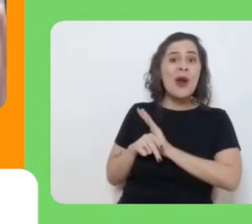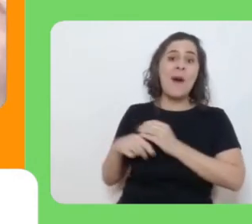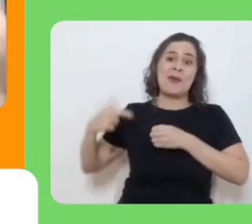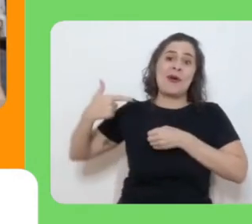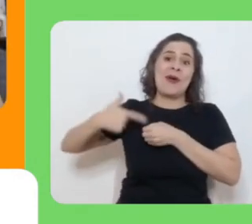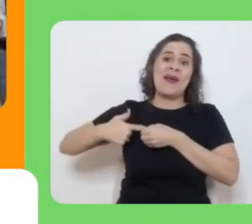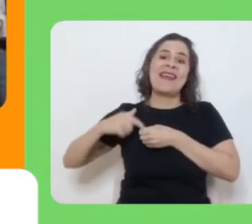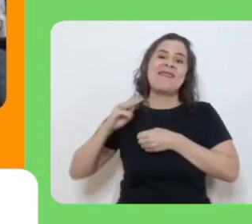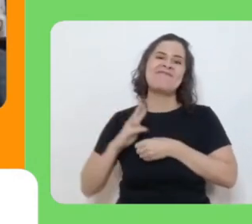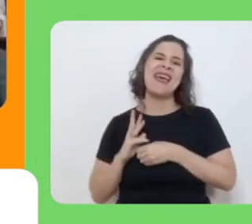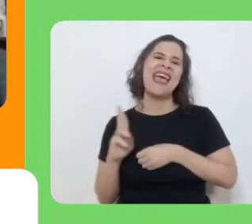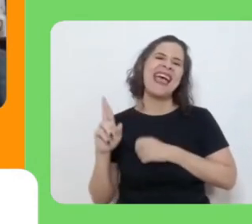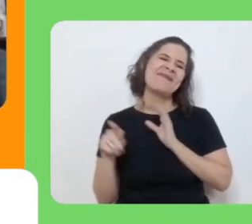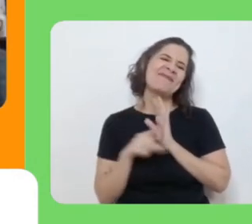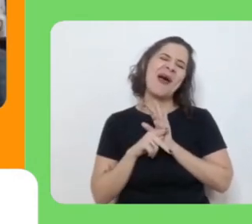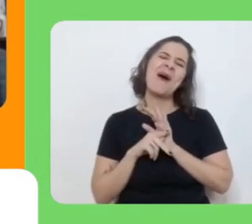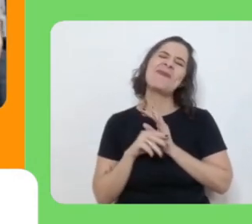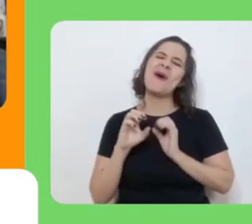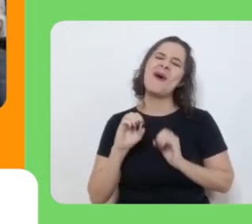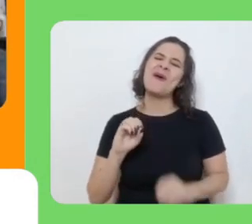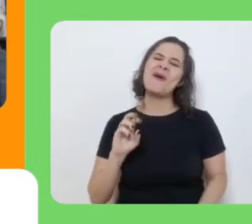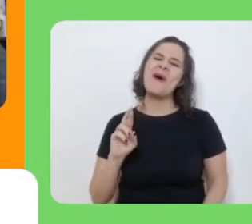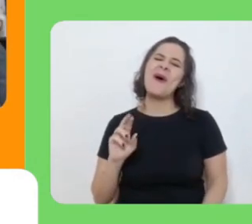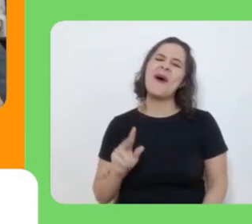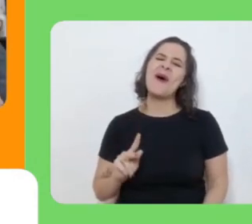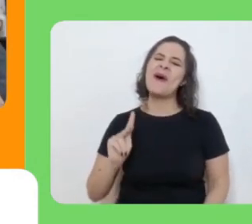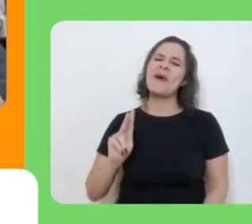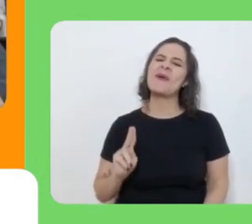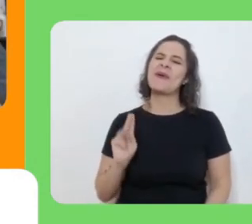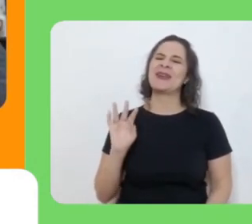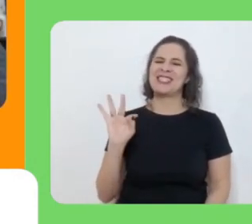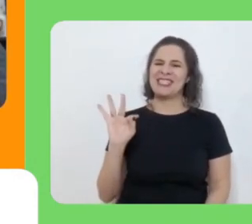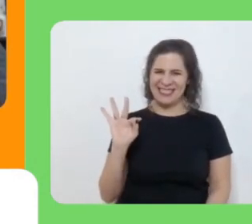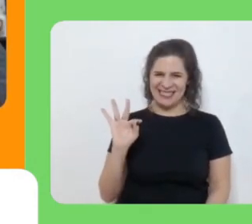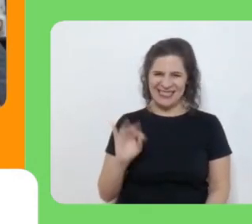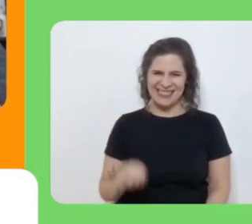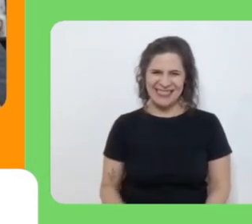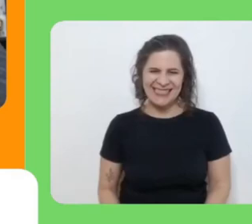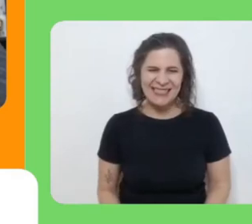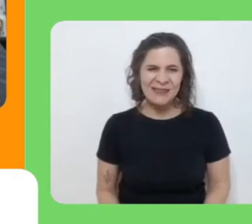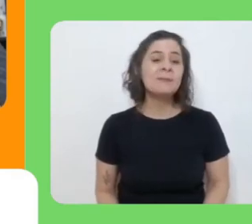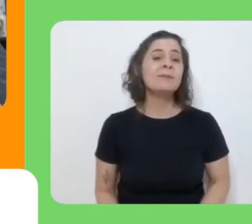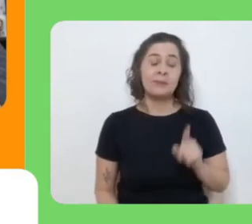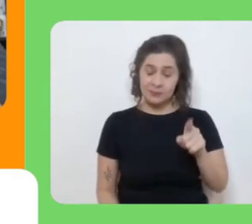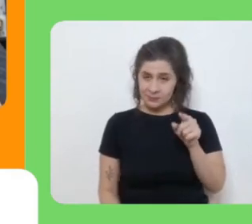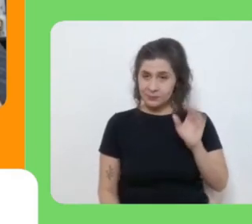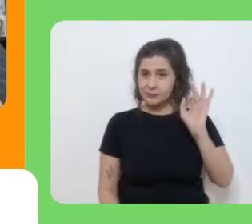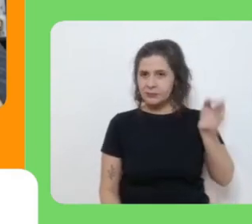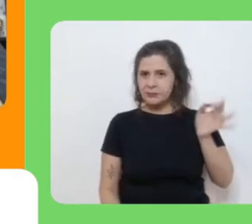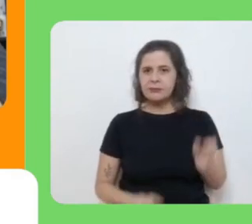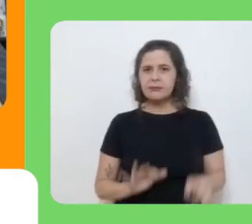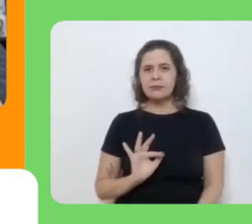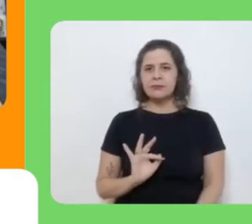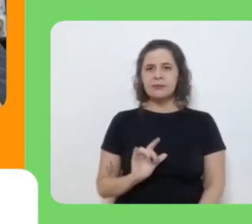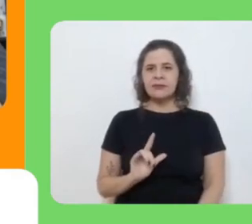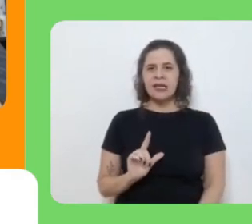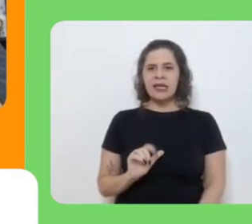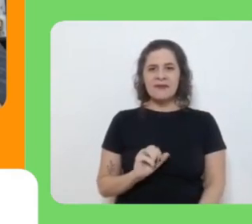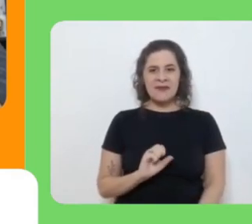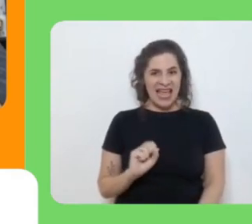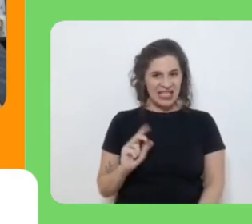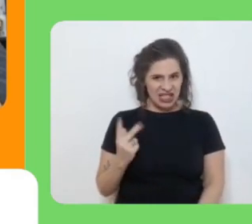Orkut. Desculpa te interromper, Erika, vai lá. Mas sei lá, eu acho que, tipo, por exemplo, essa coisa do Flash, por exemplo, eu acho,